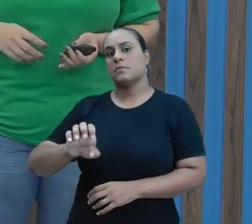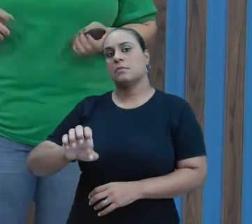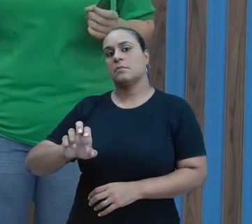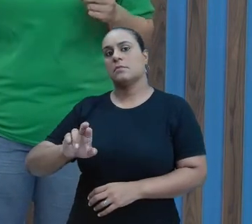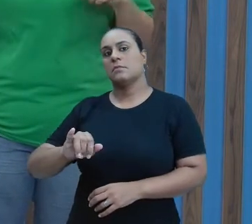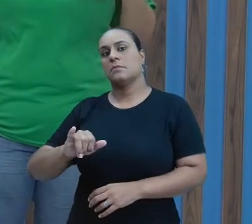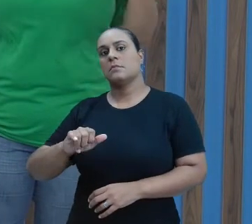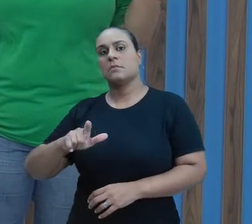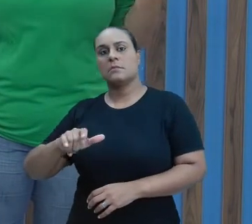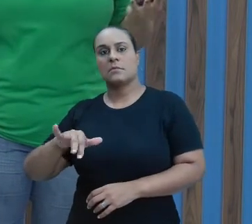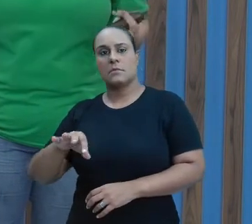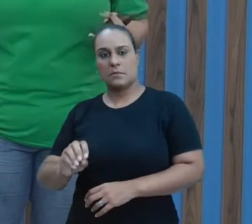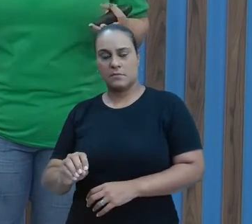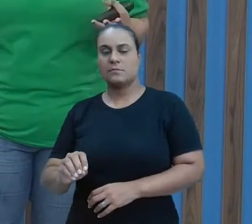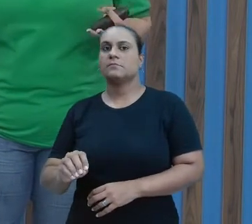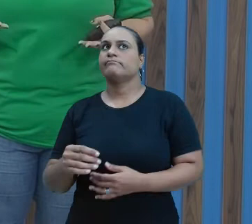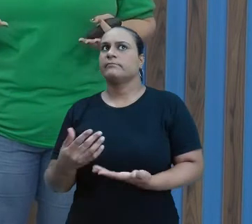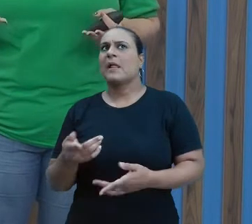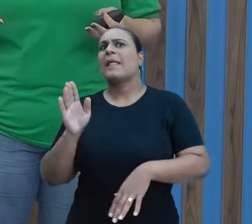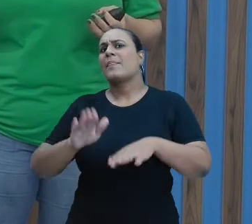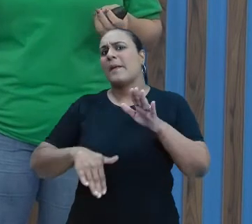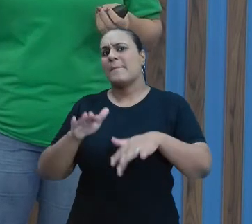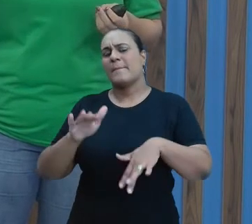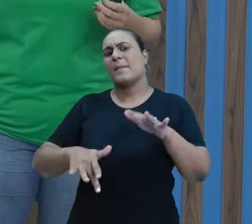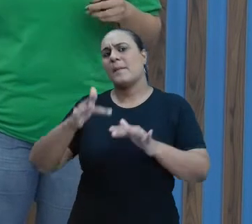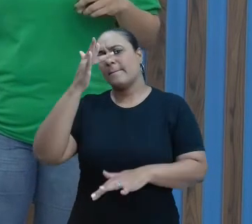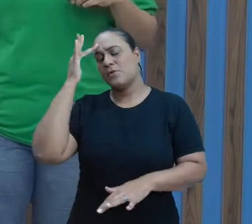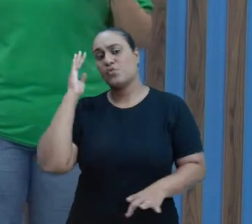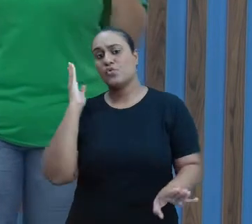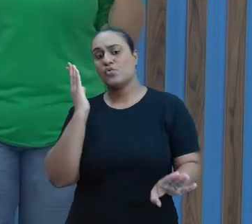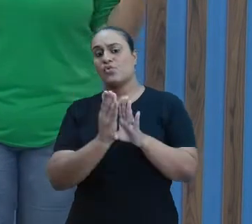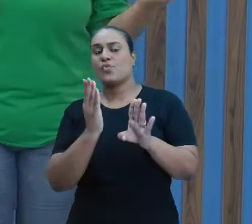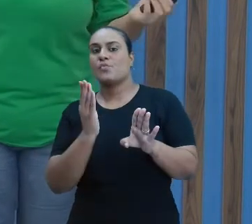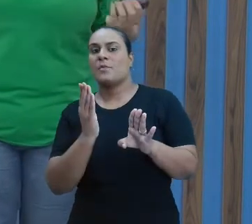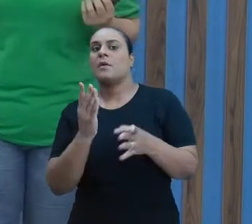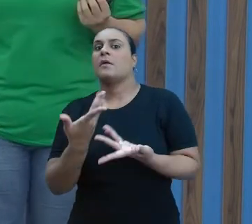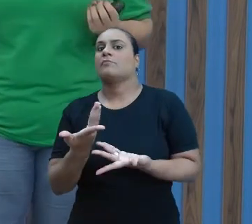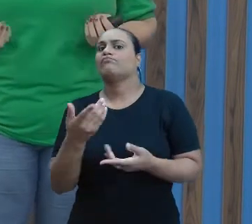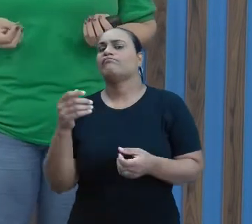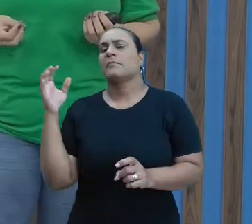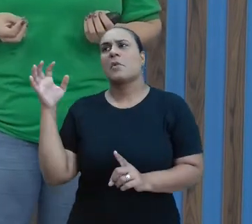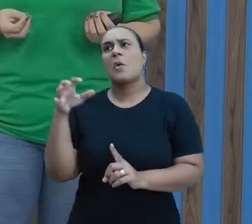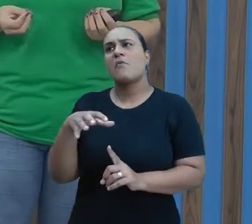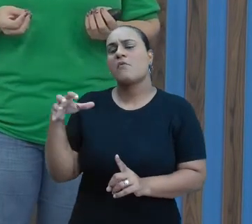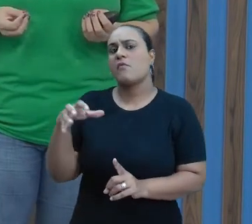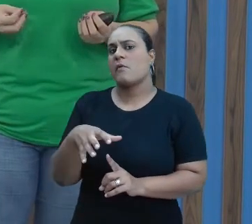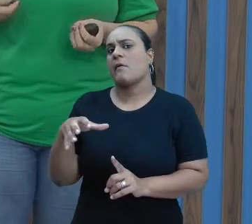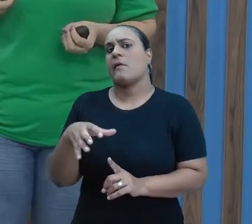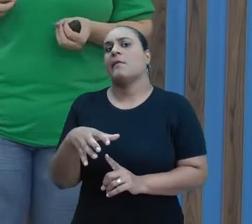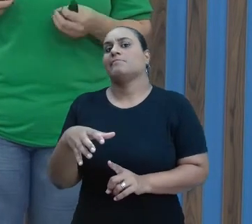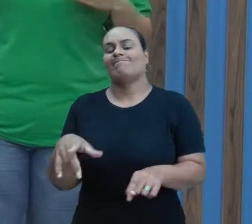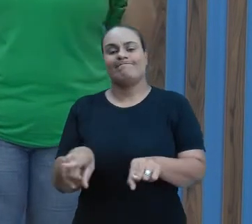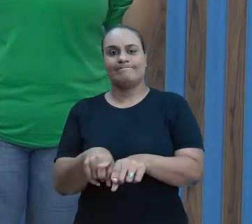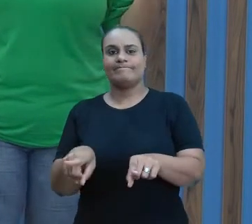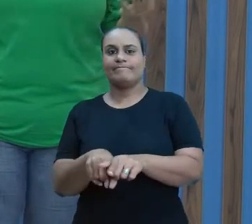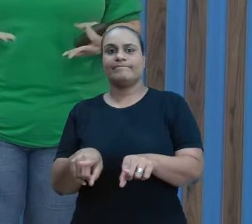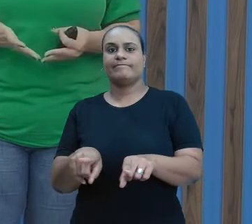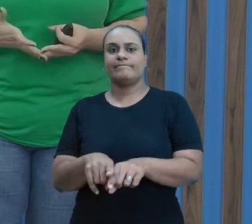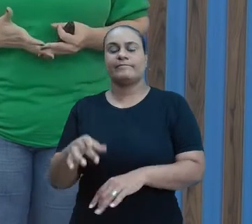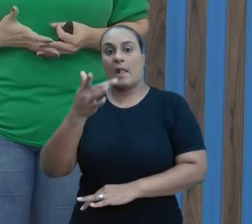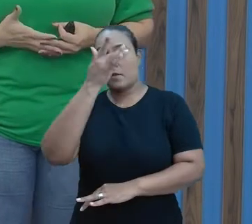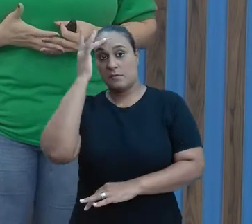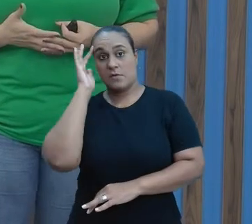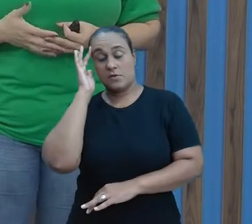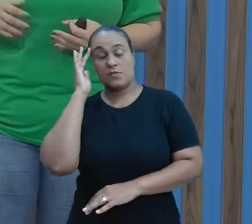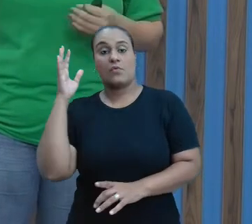de quem descobriu aquele elemento, né, gente? Então, dependendo da influência que a pessoa tem, né, as pessoas